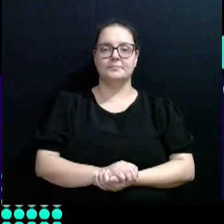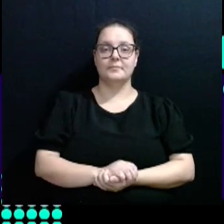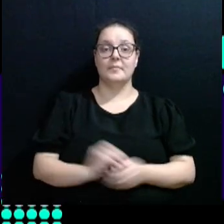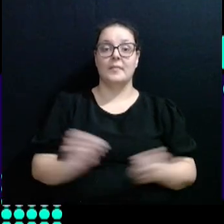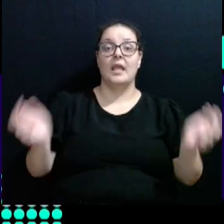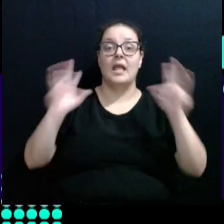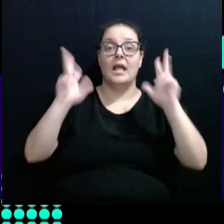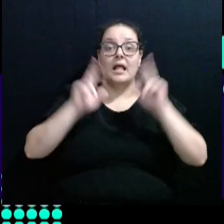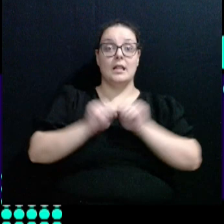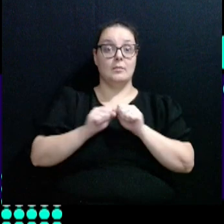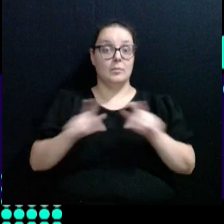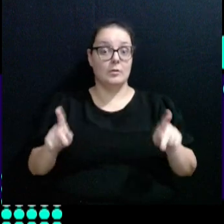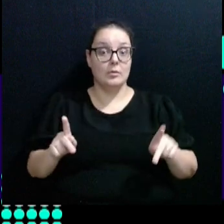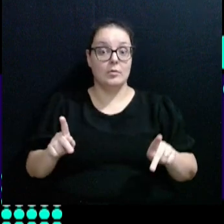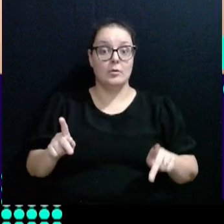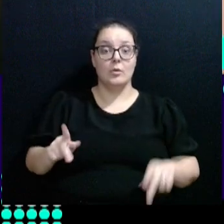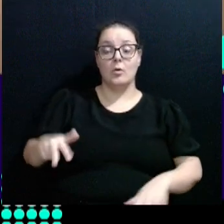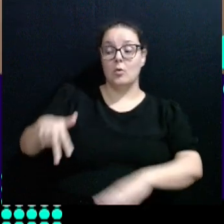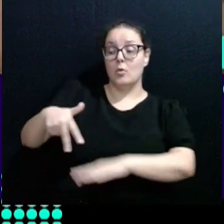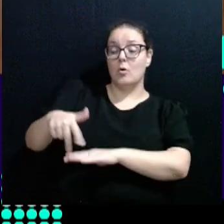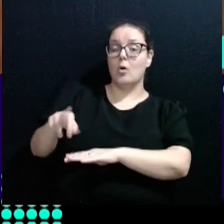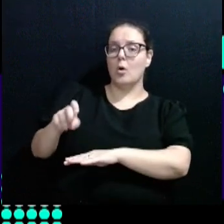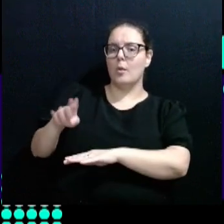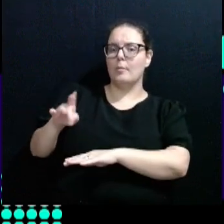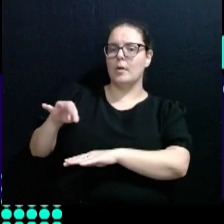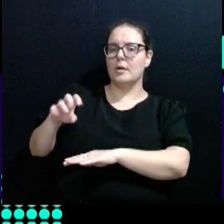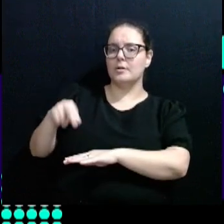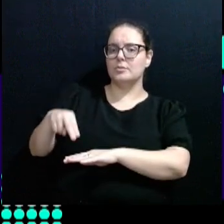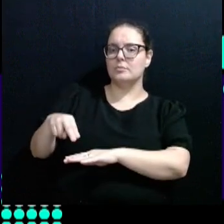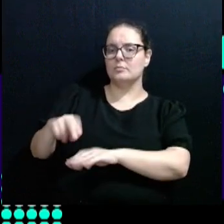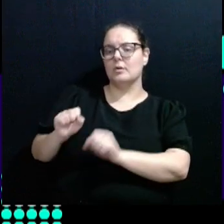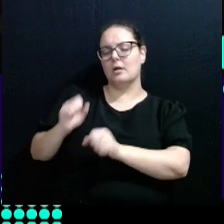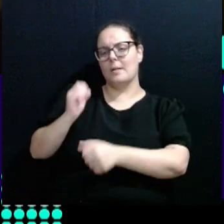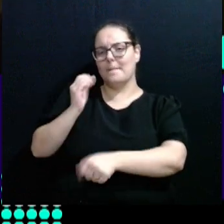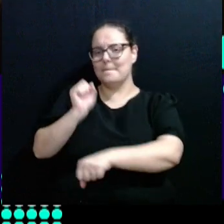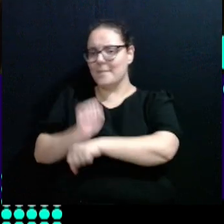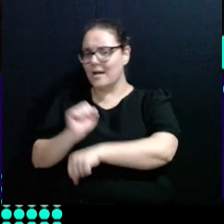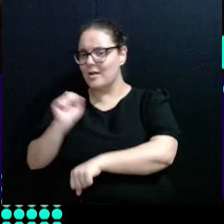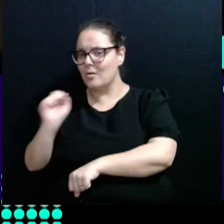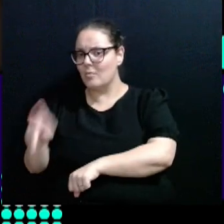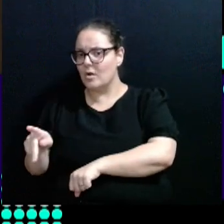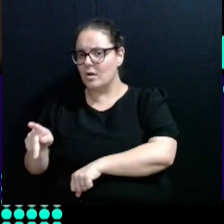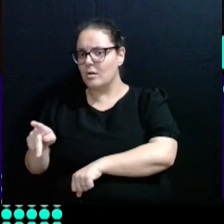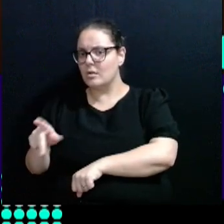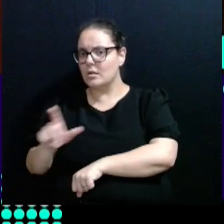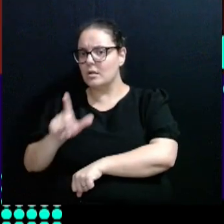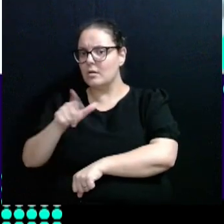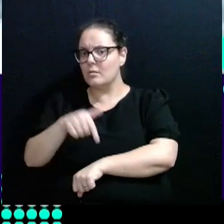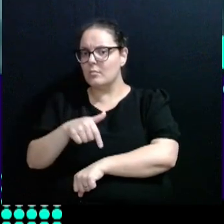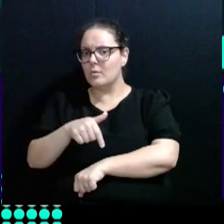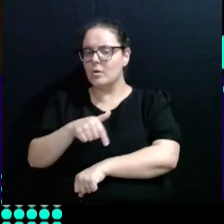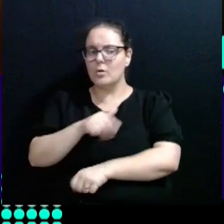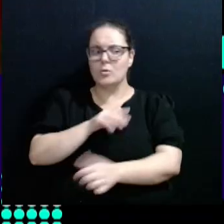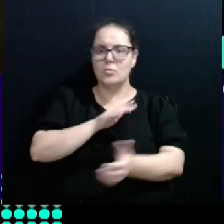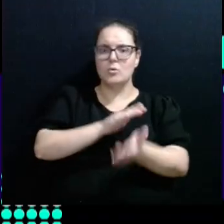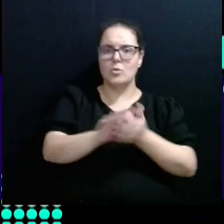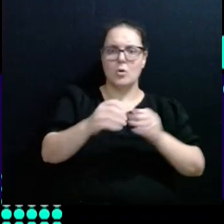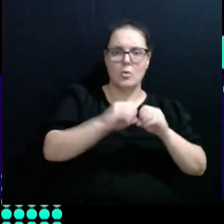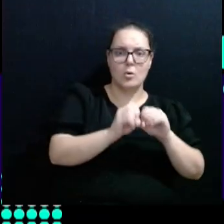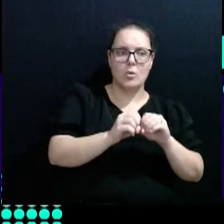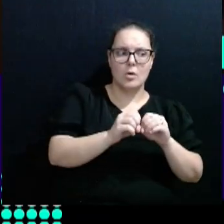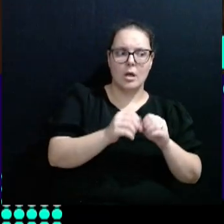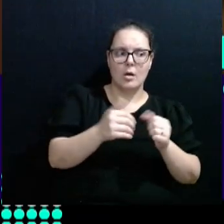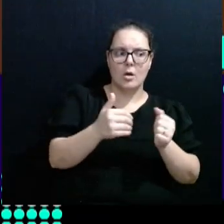Robert Quinn interrompe a sua aposentadoria após um fungo mortal escapar de um laboratório secreto. Ao lado de